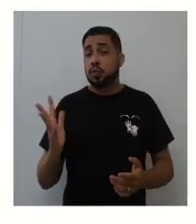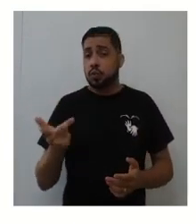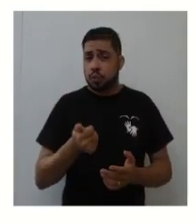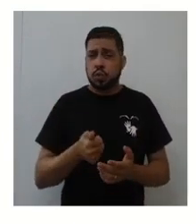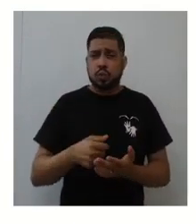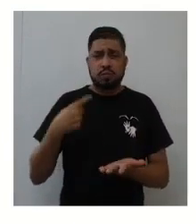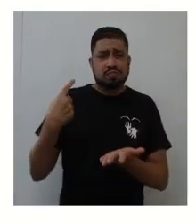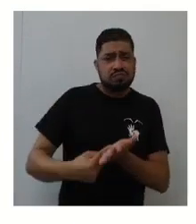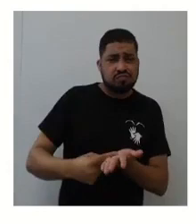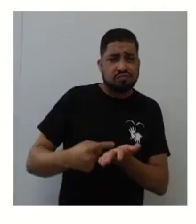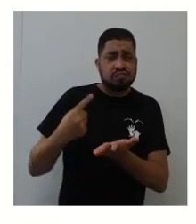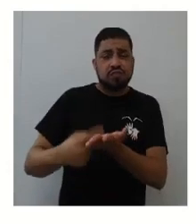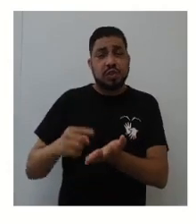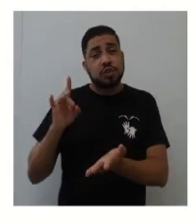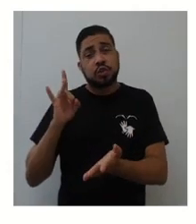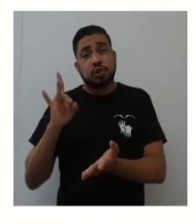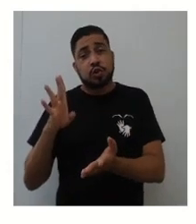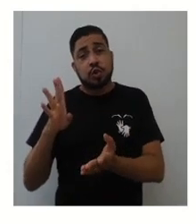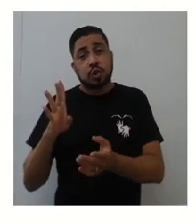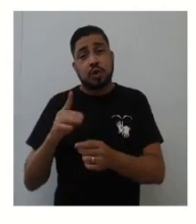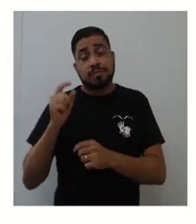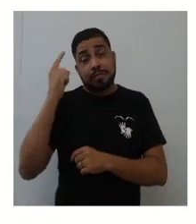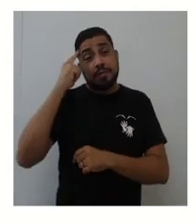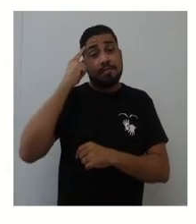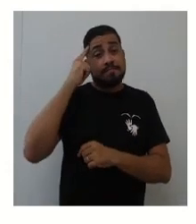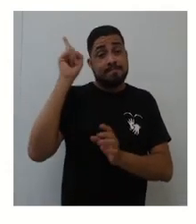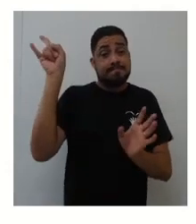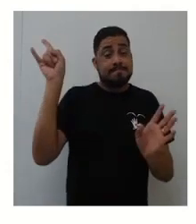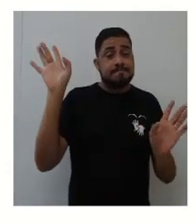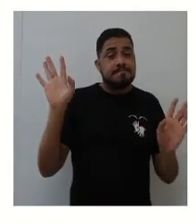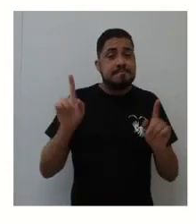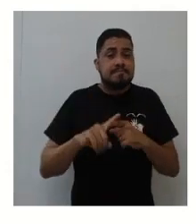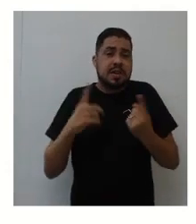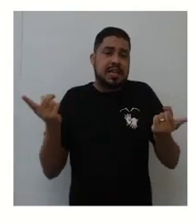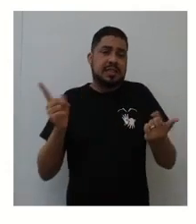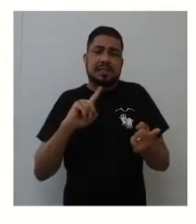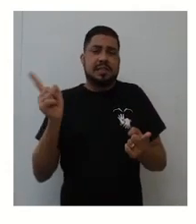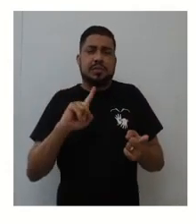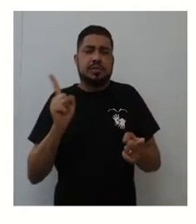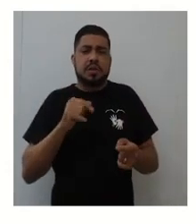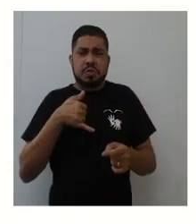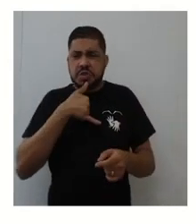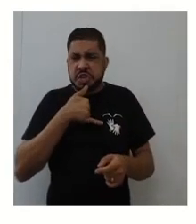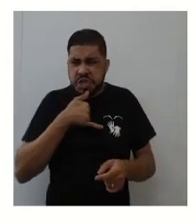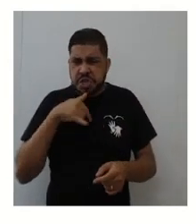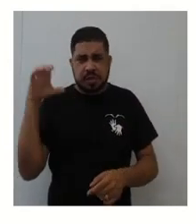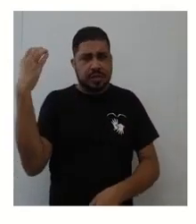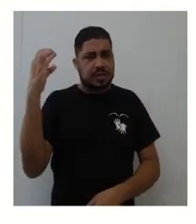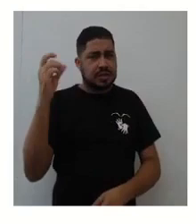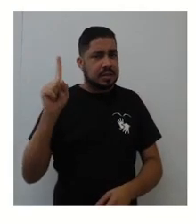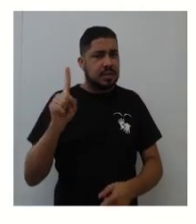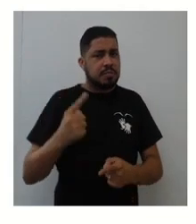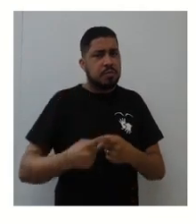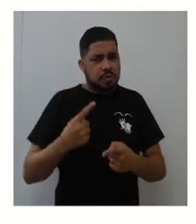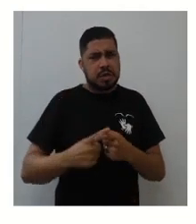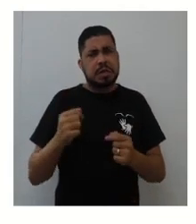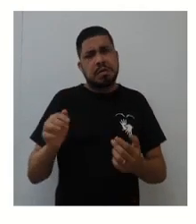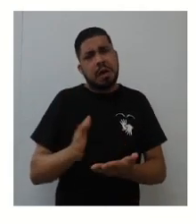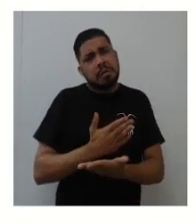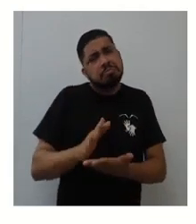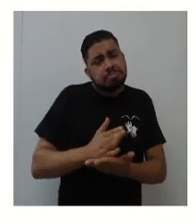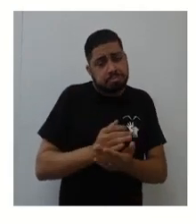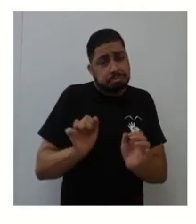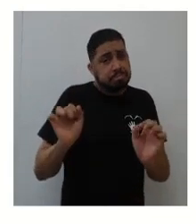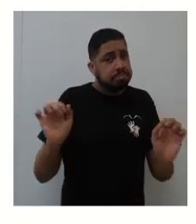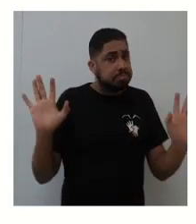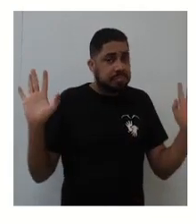registrados são apenas suposições. Mas isso não desanima os cientistas. É bastante razoável que exista vida fora